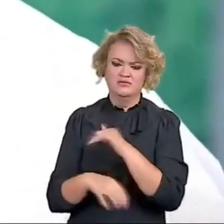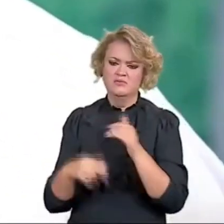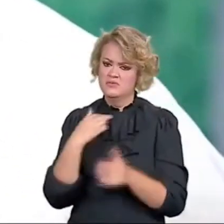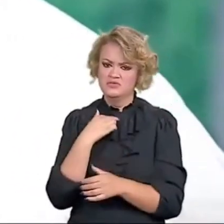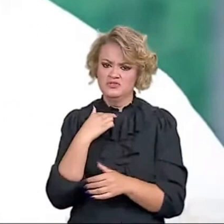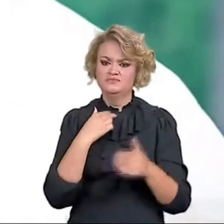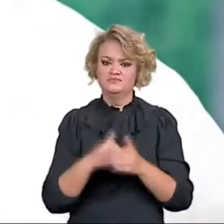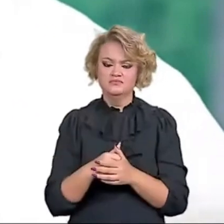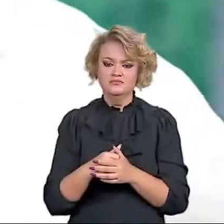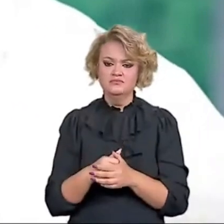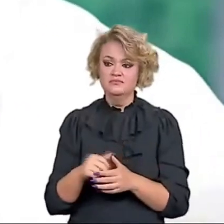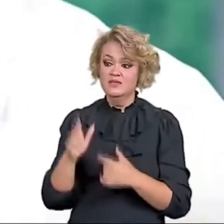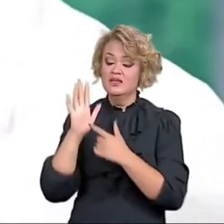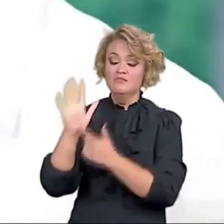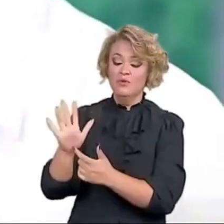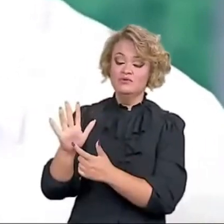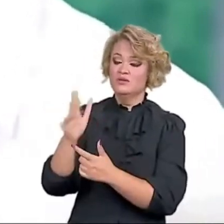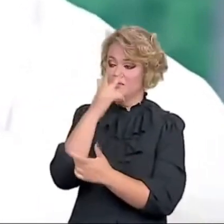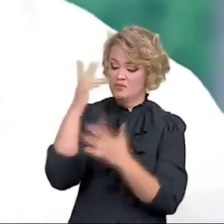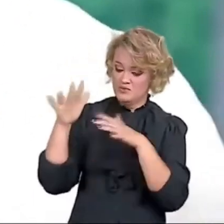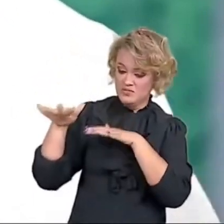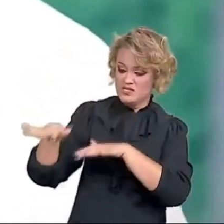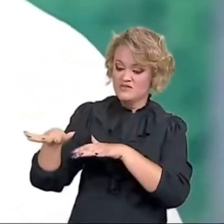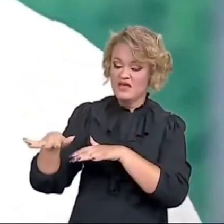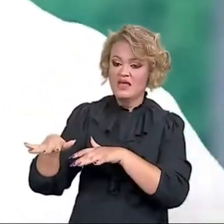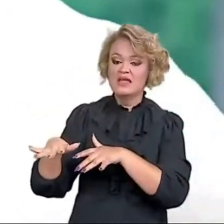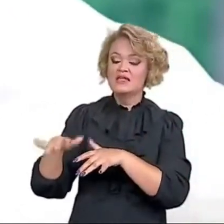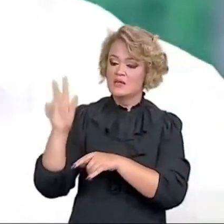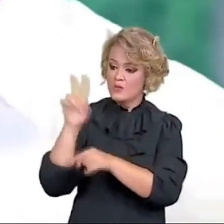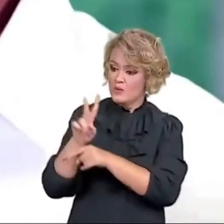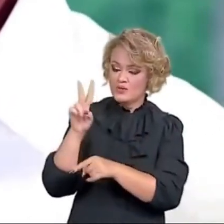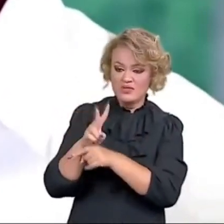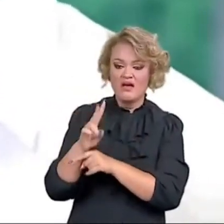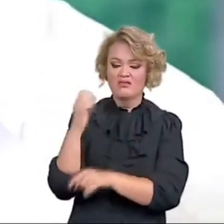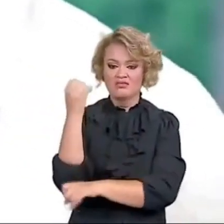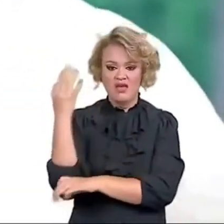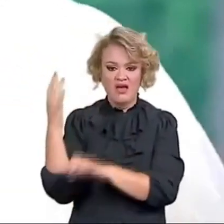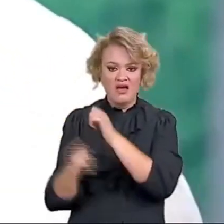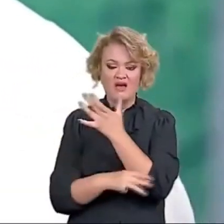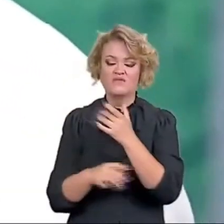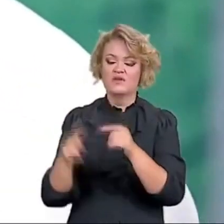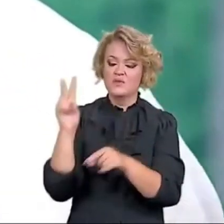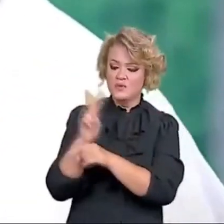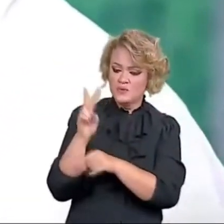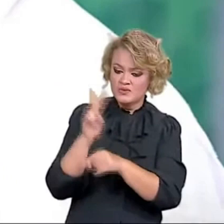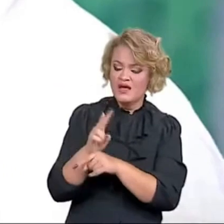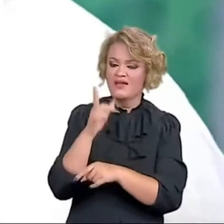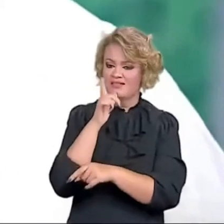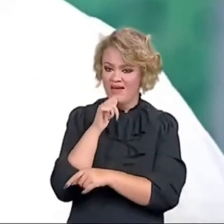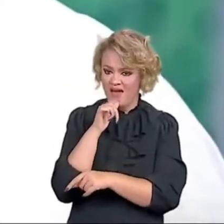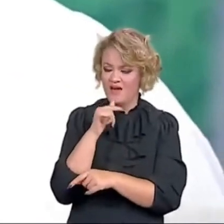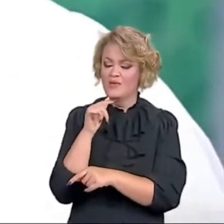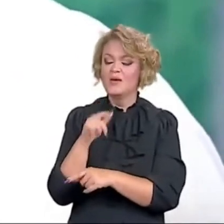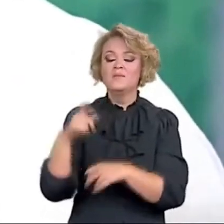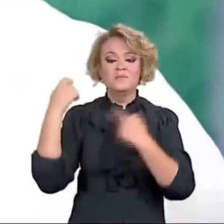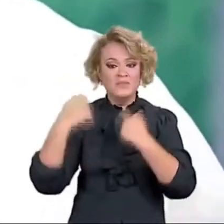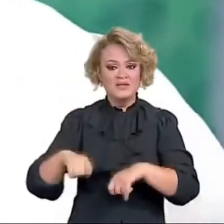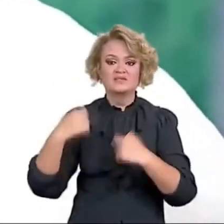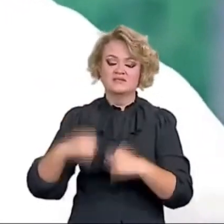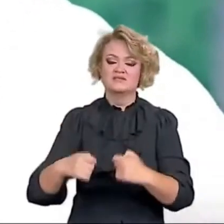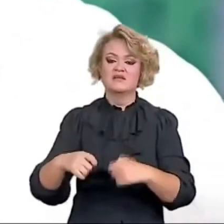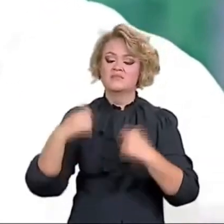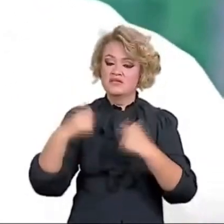à humanidade que preservar a árvore, preservar a floresta, preservar a água é uma necessidade de sobrevivência humana,